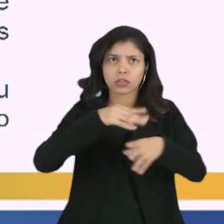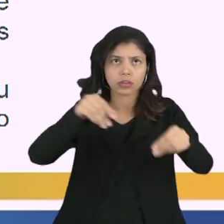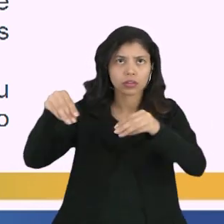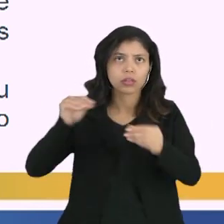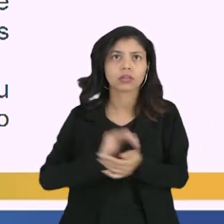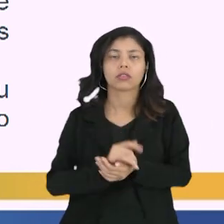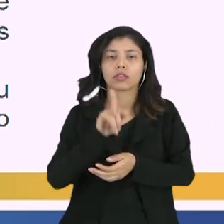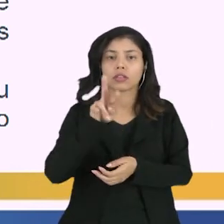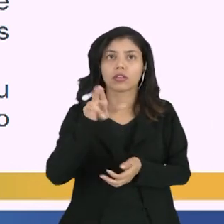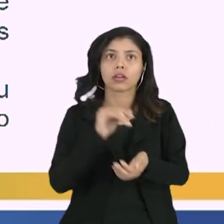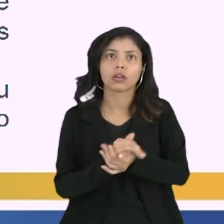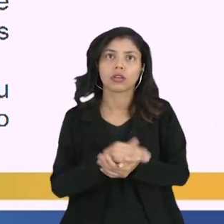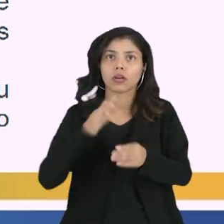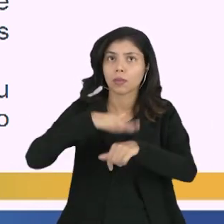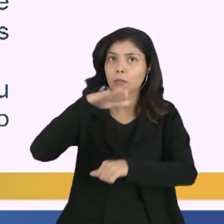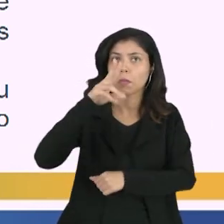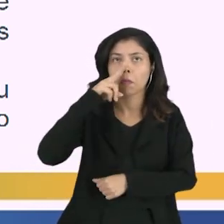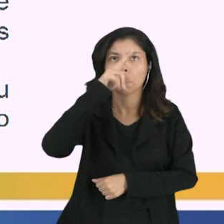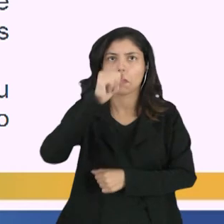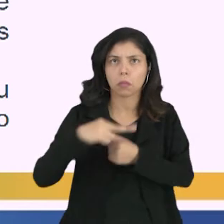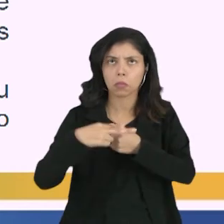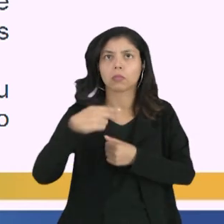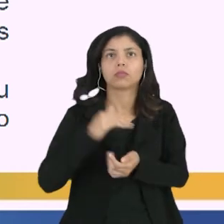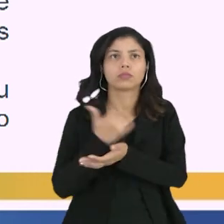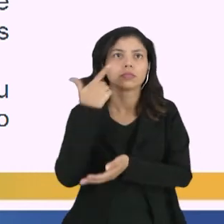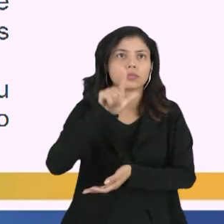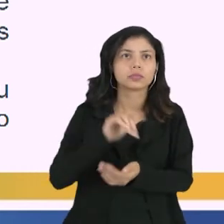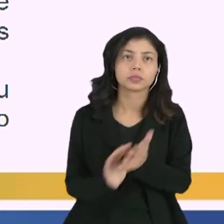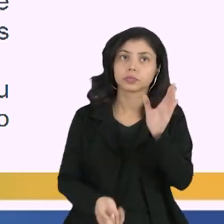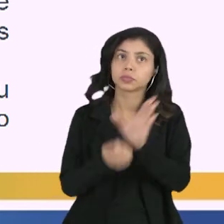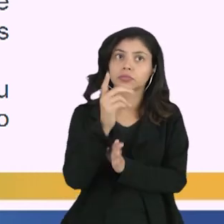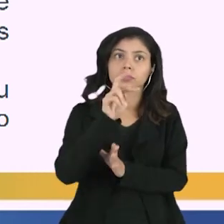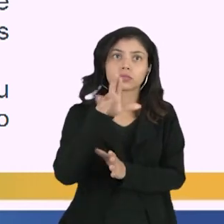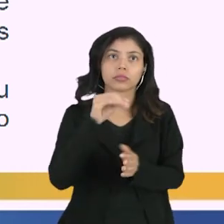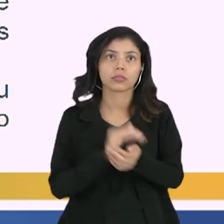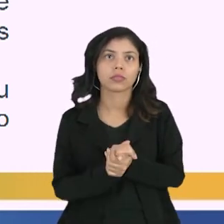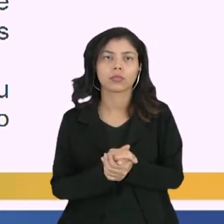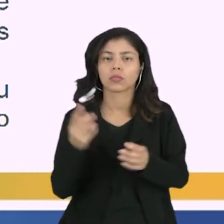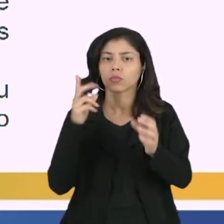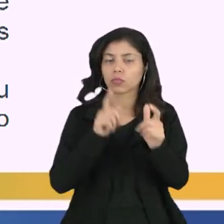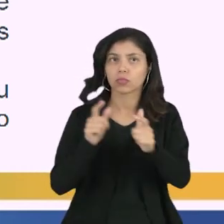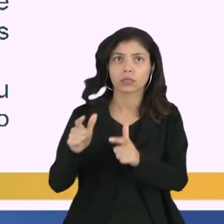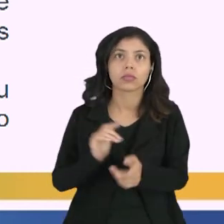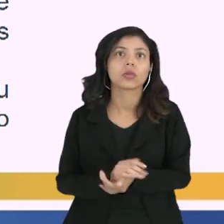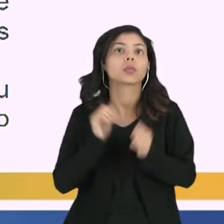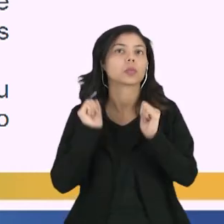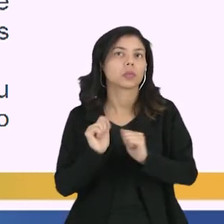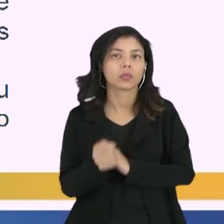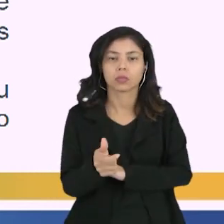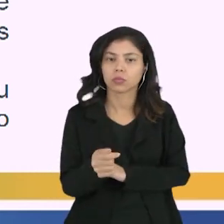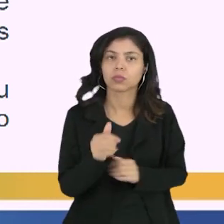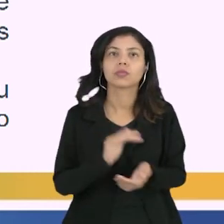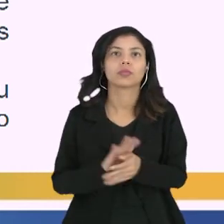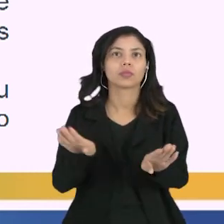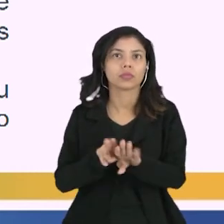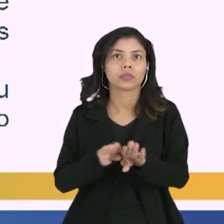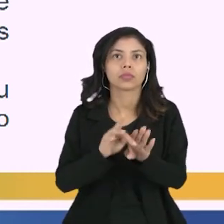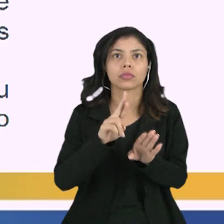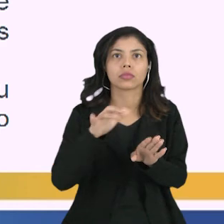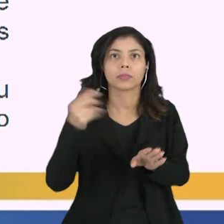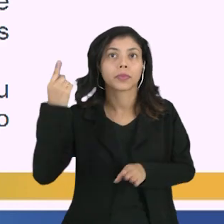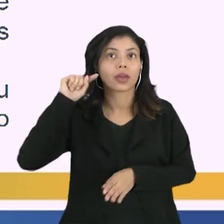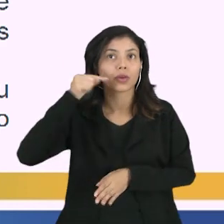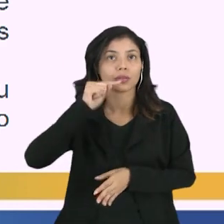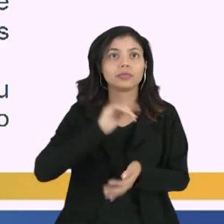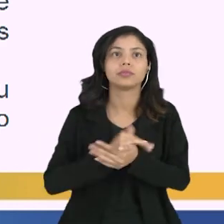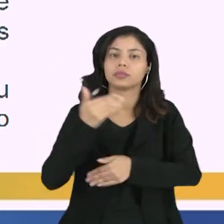terra do litoral entre os mais valentes conquistadores e criou engenhos centrais que garantissem a moenda das safras de